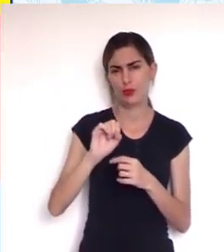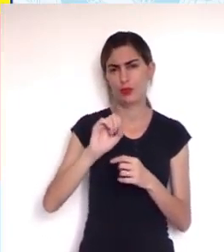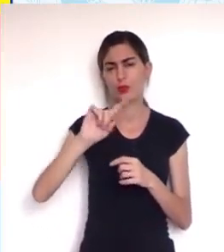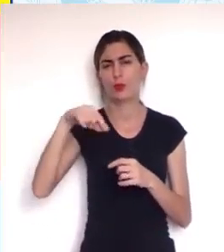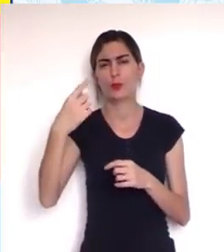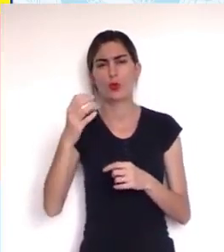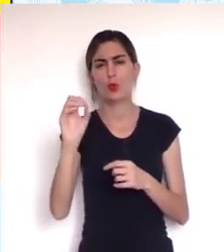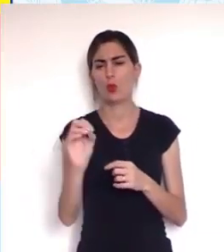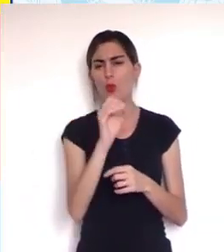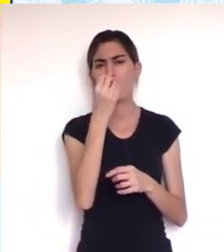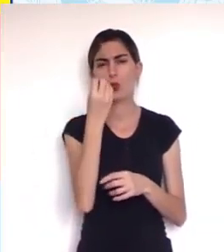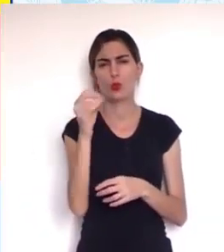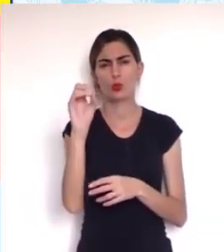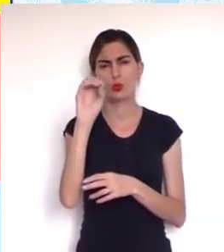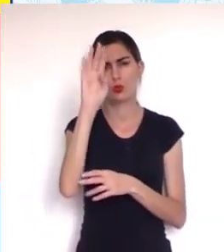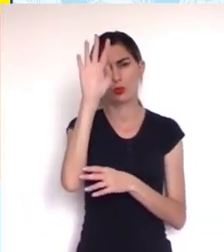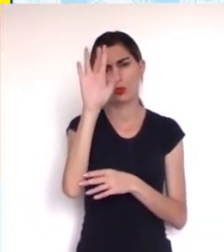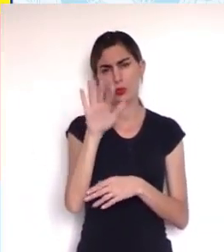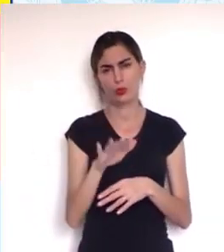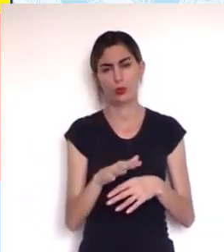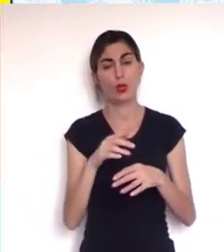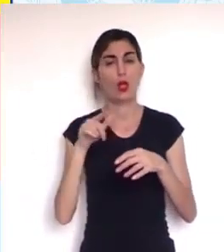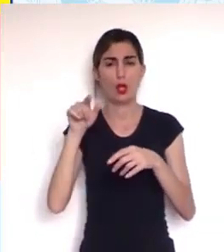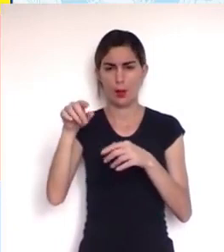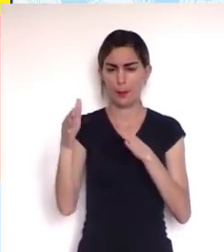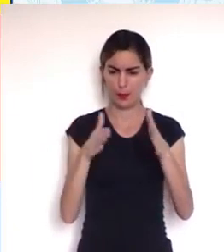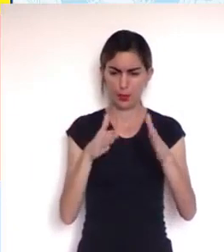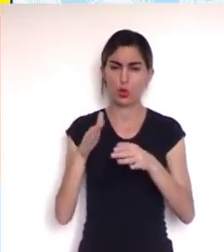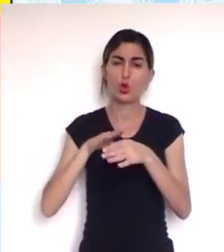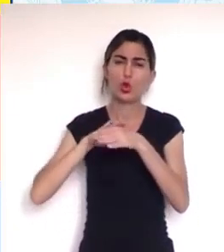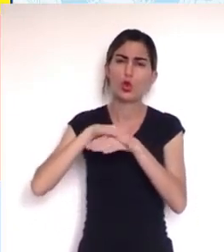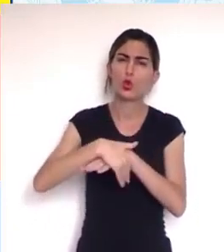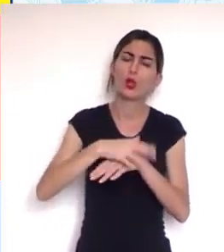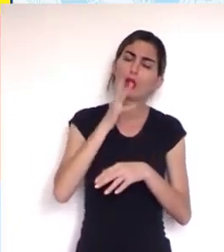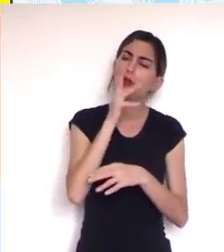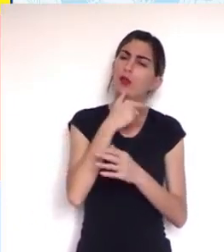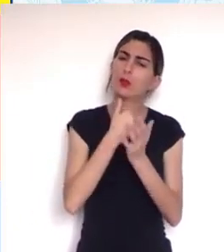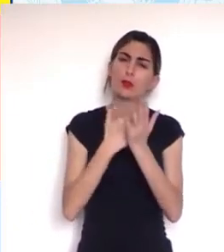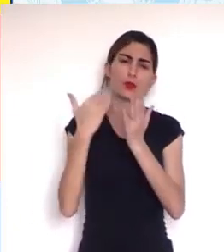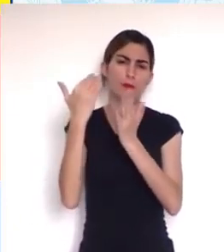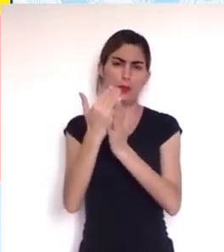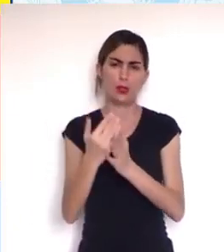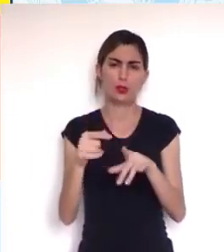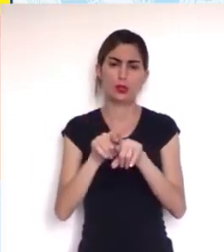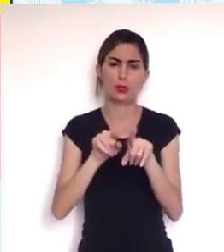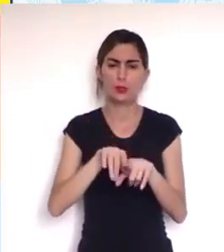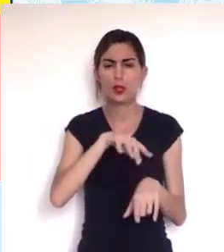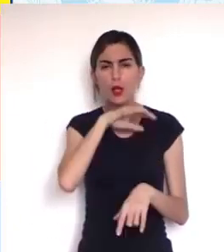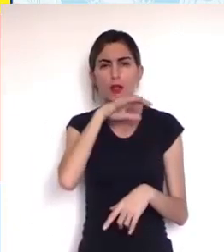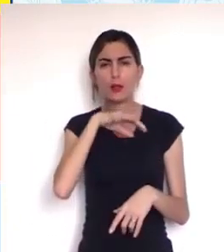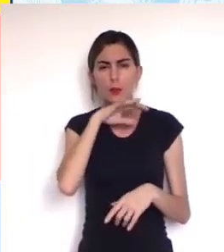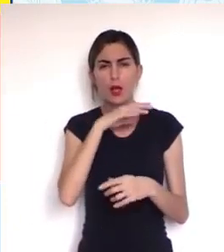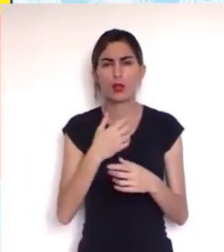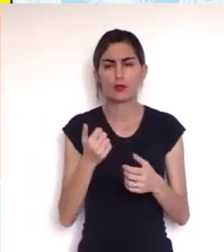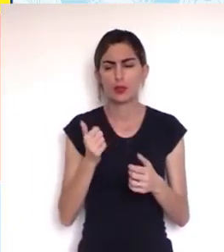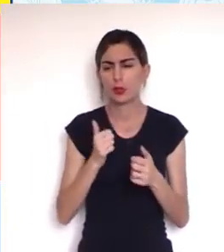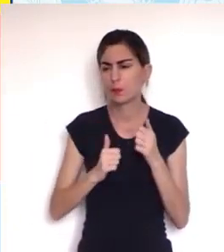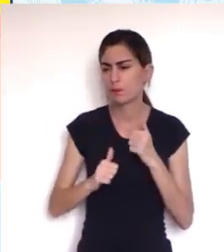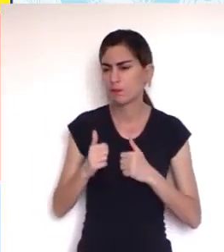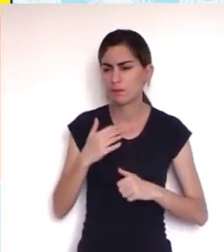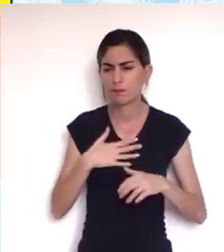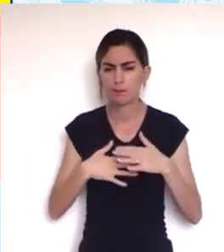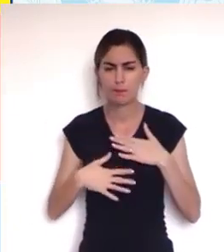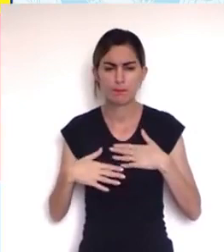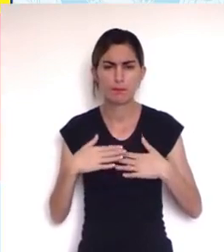período, as noites elas são mais longas do que os dias e os animais eles ficam mais ociosos.